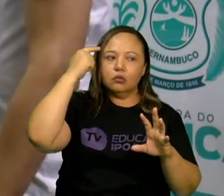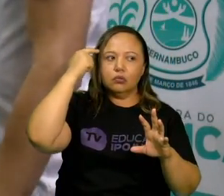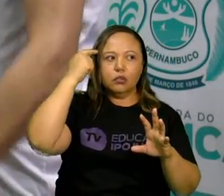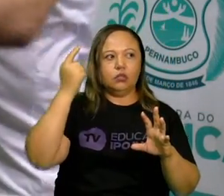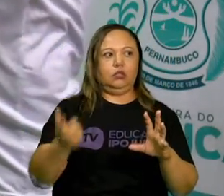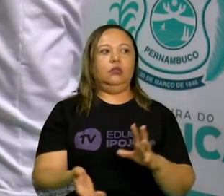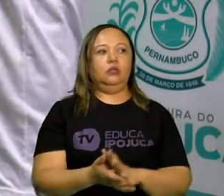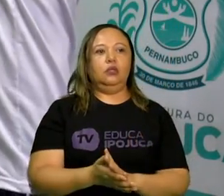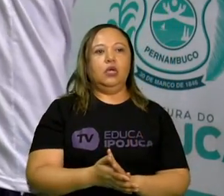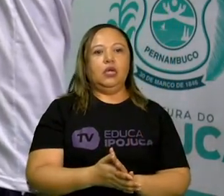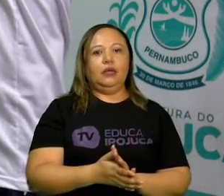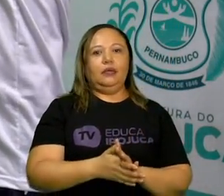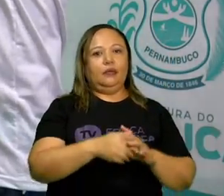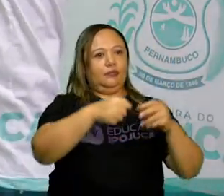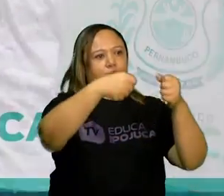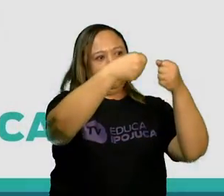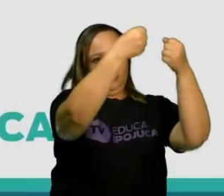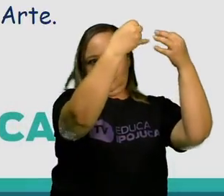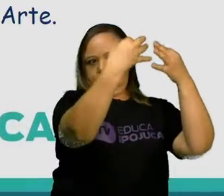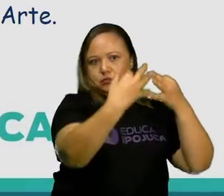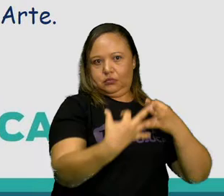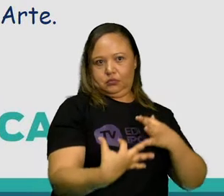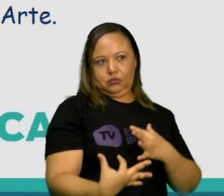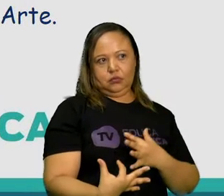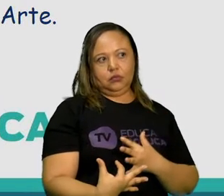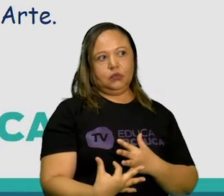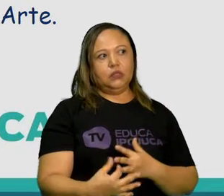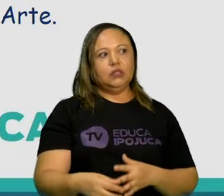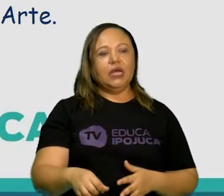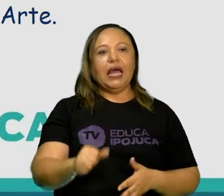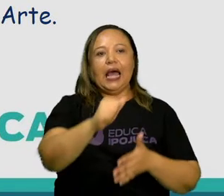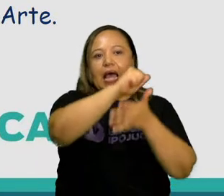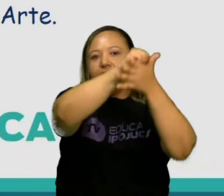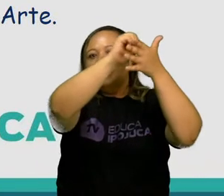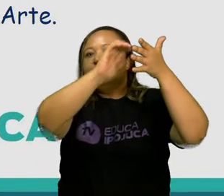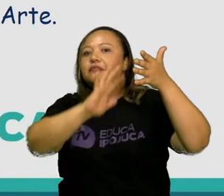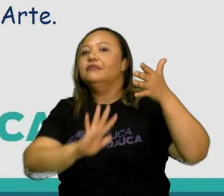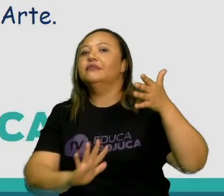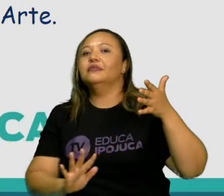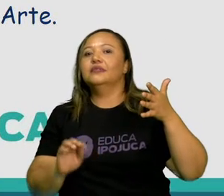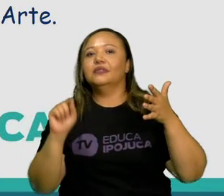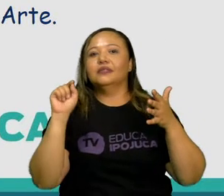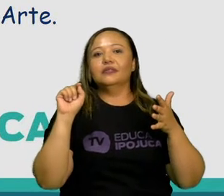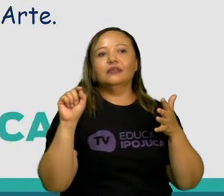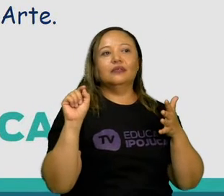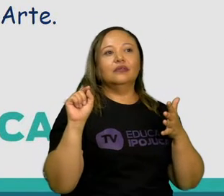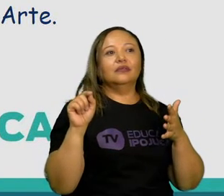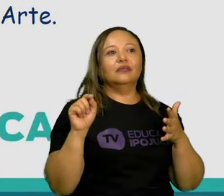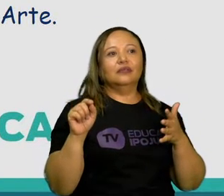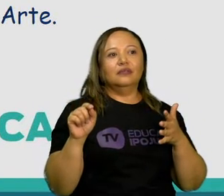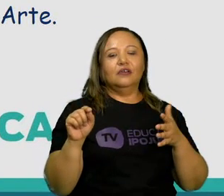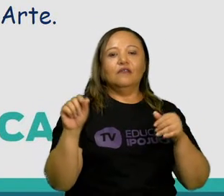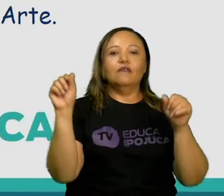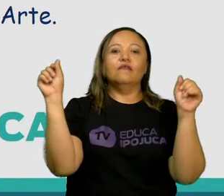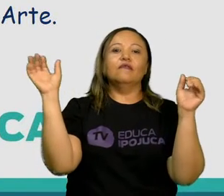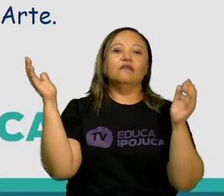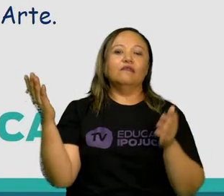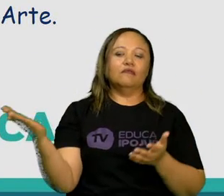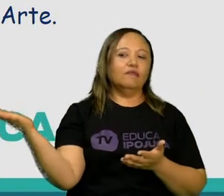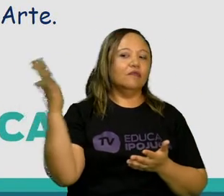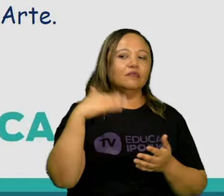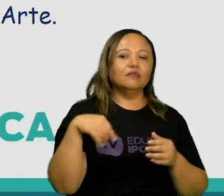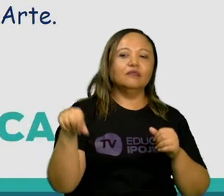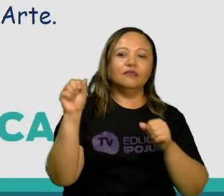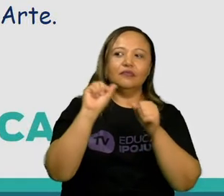falando e aqui tá uma referência desse material e o nosso desafio é e bora fazer gestos